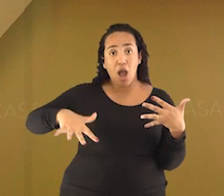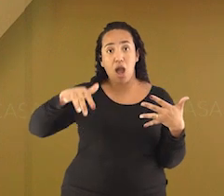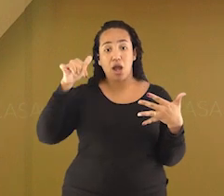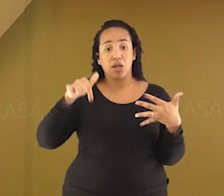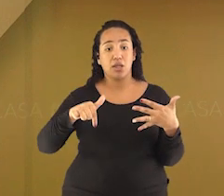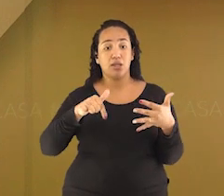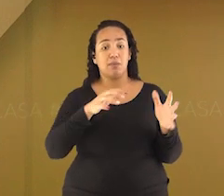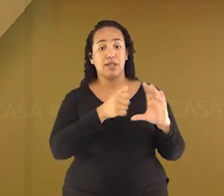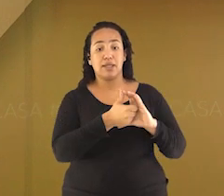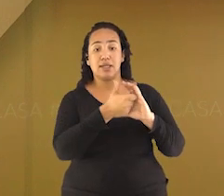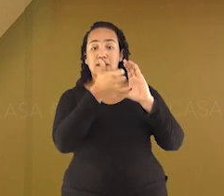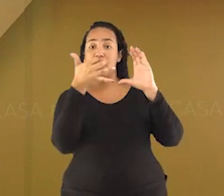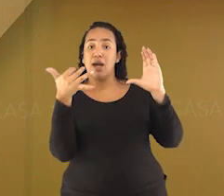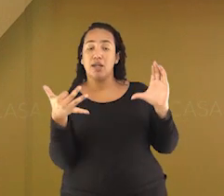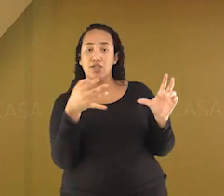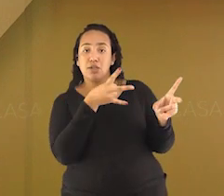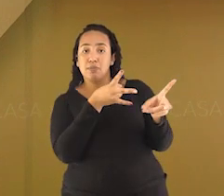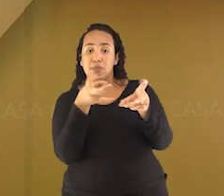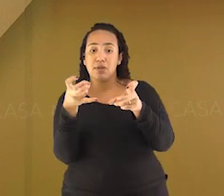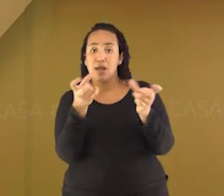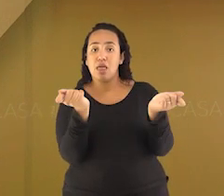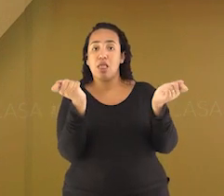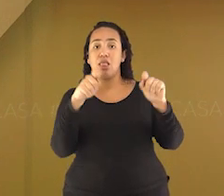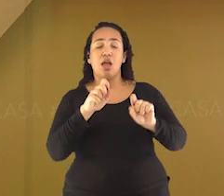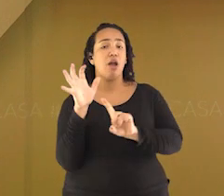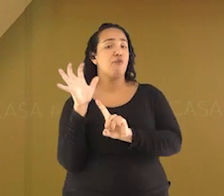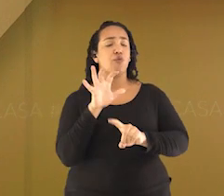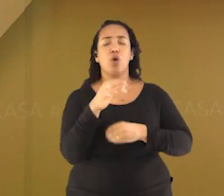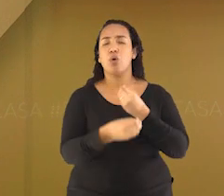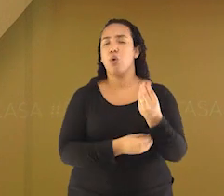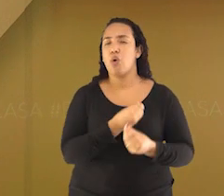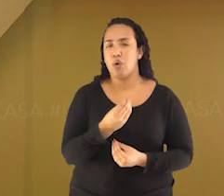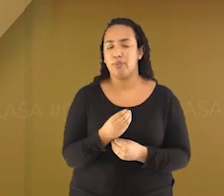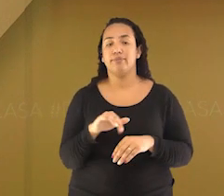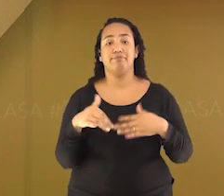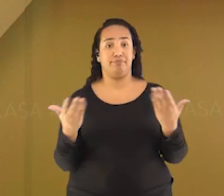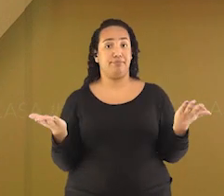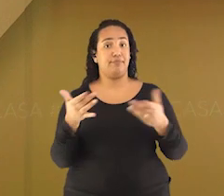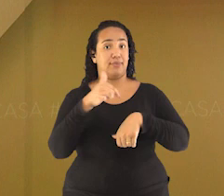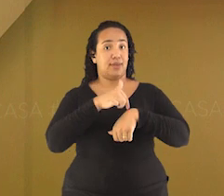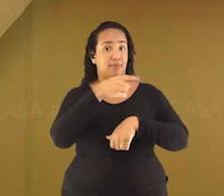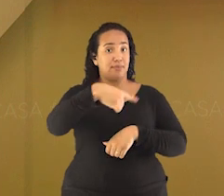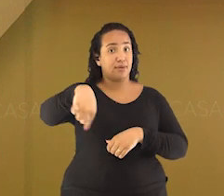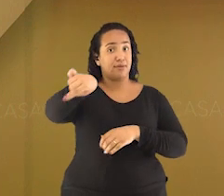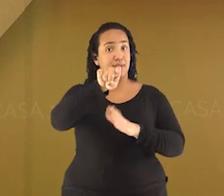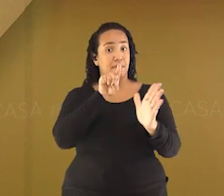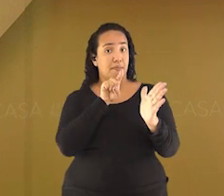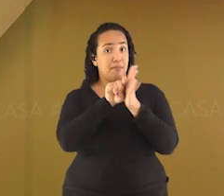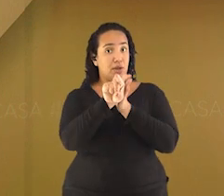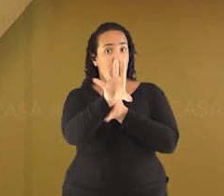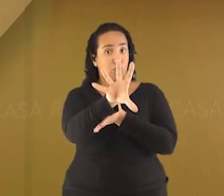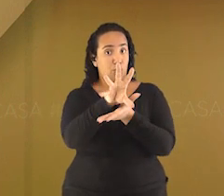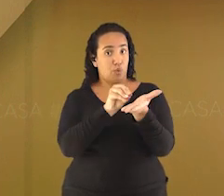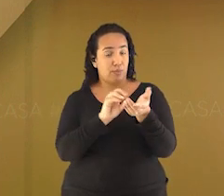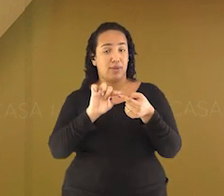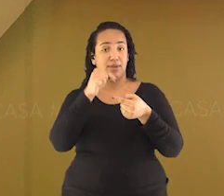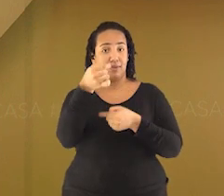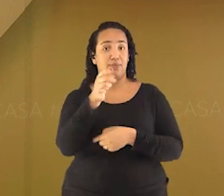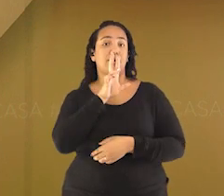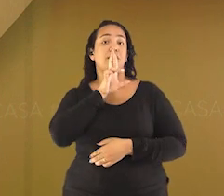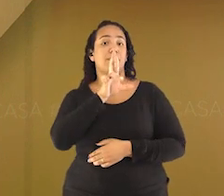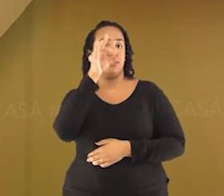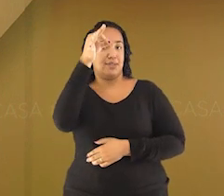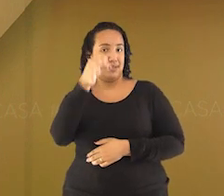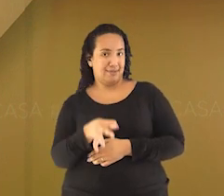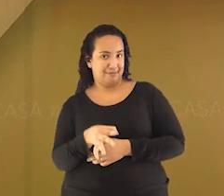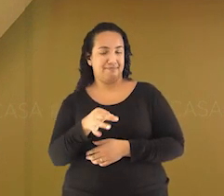ambientais influenciam nas características observáveis que o indivíduo apresenta? Então, eu vou dar um tempo para que você copie em seu caderno, tá?